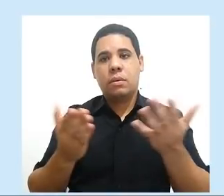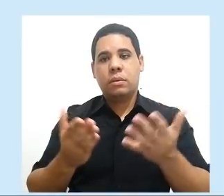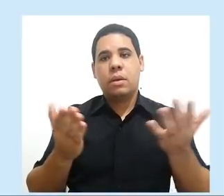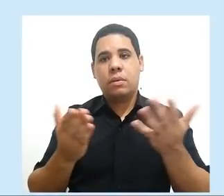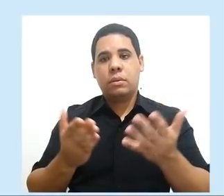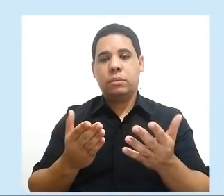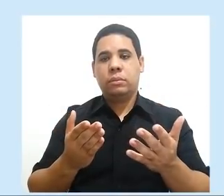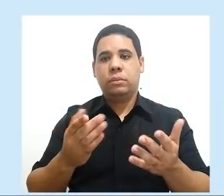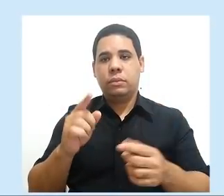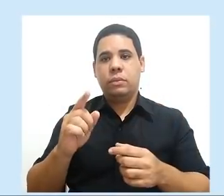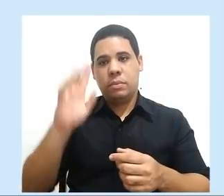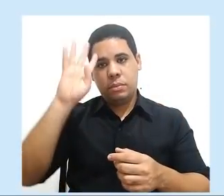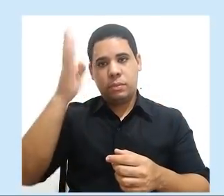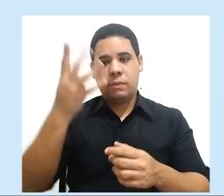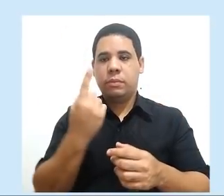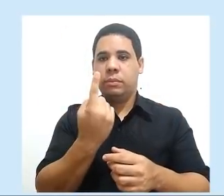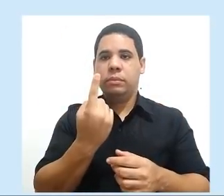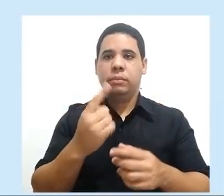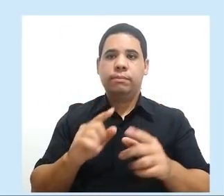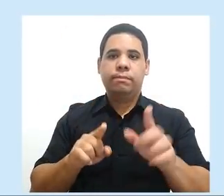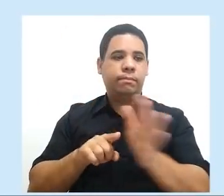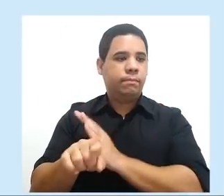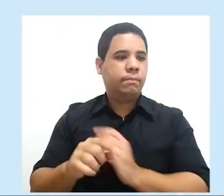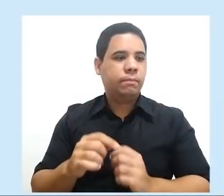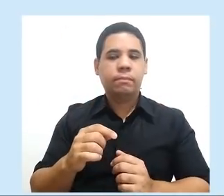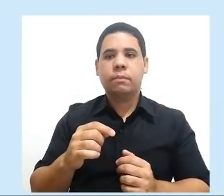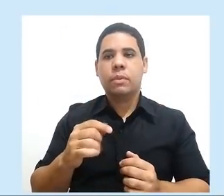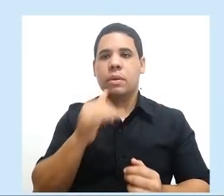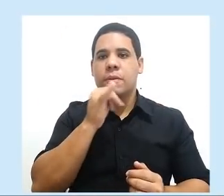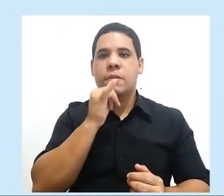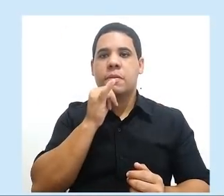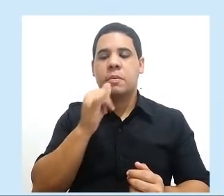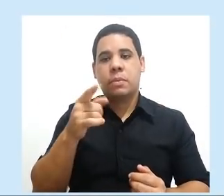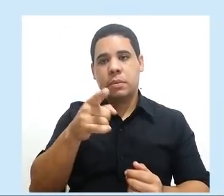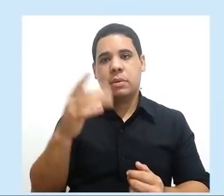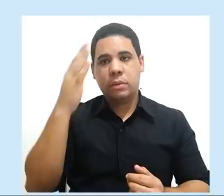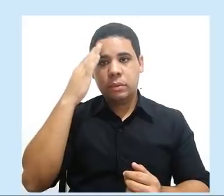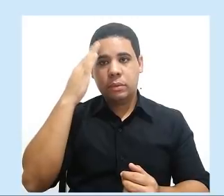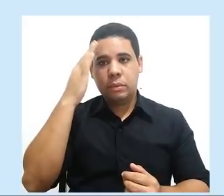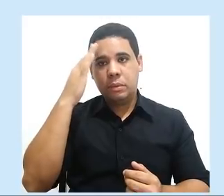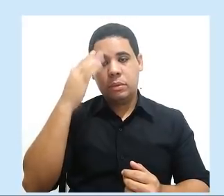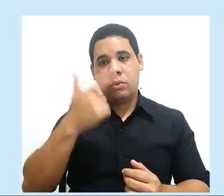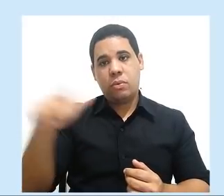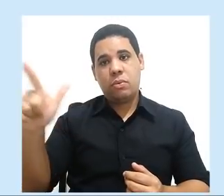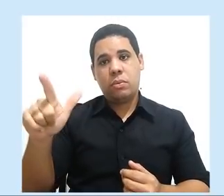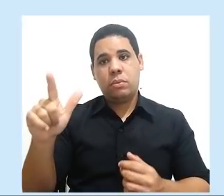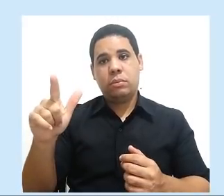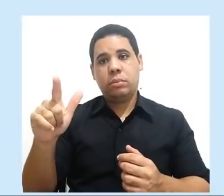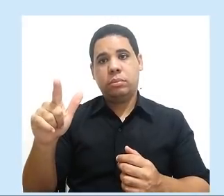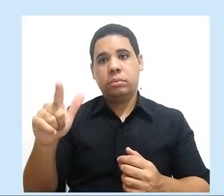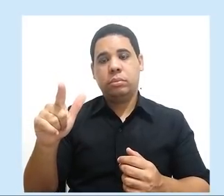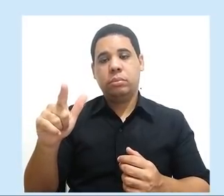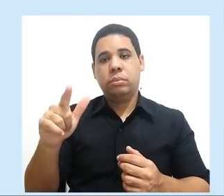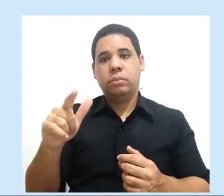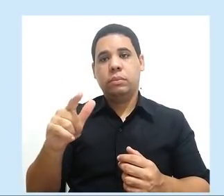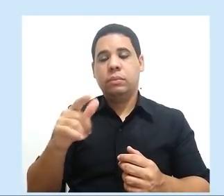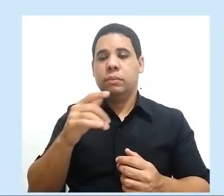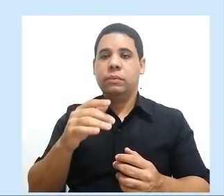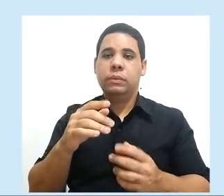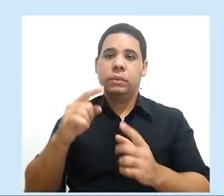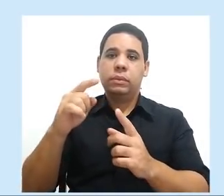vocês entenderem outro tipo de medida, que é a medida de massa, que é